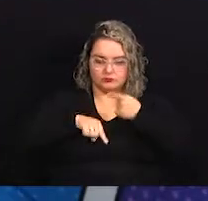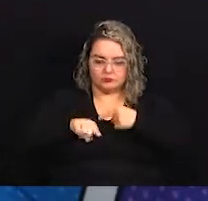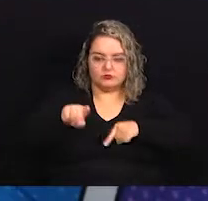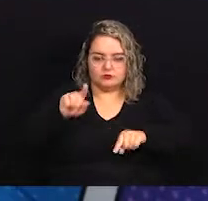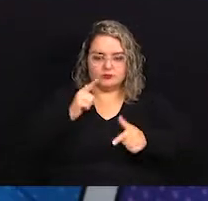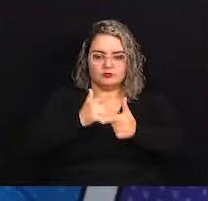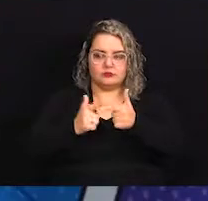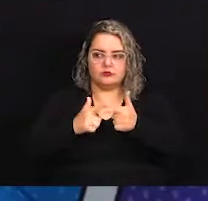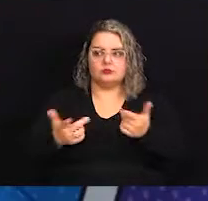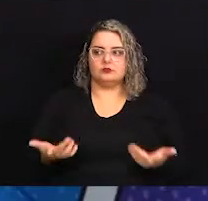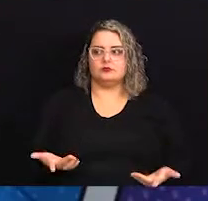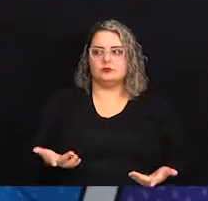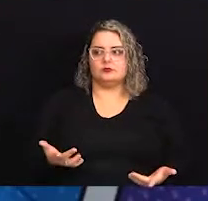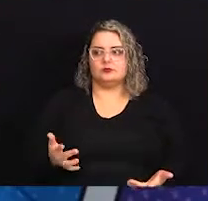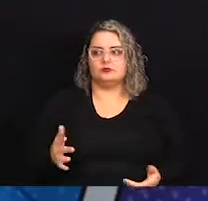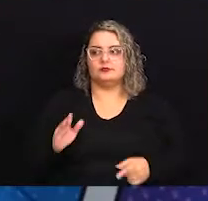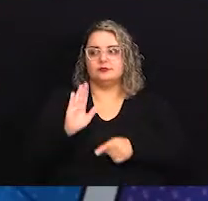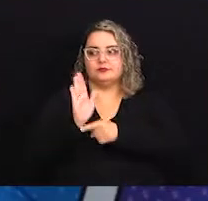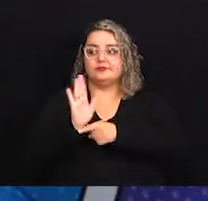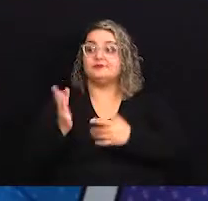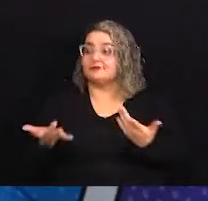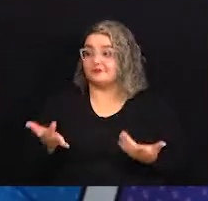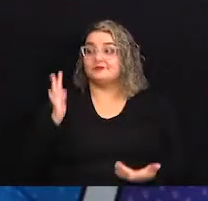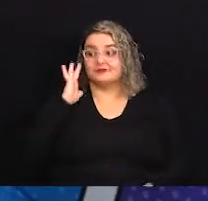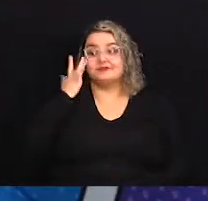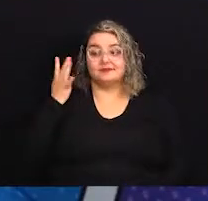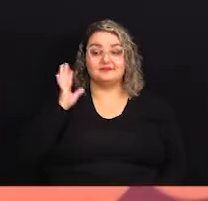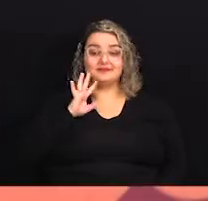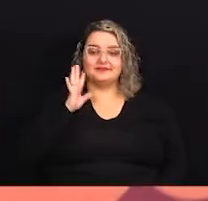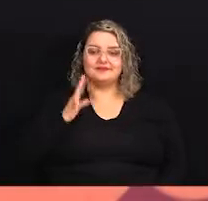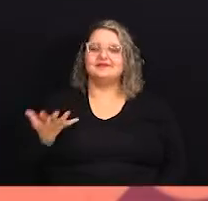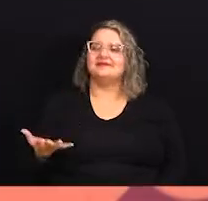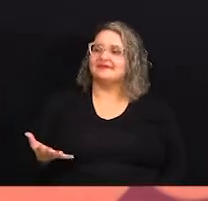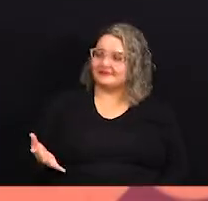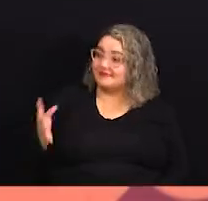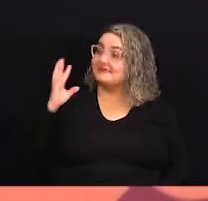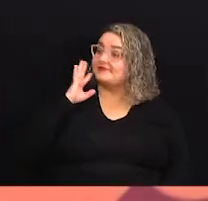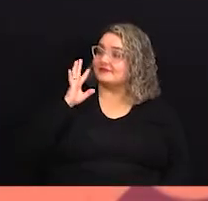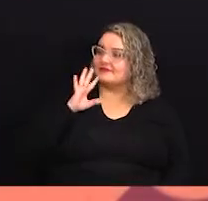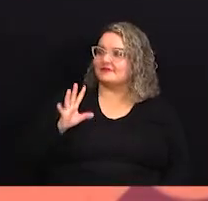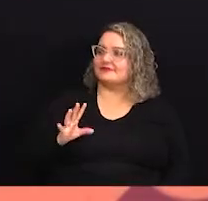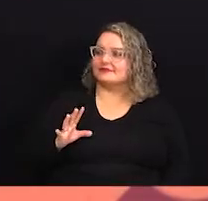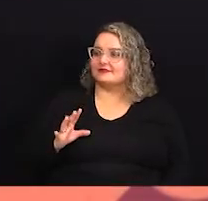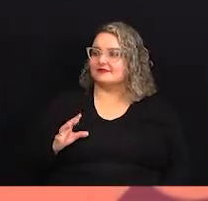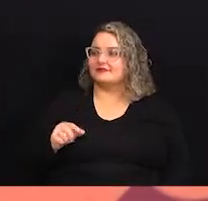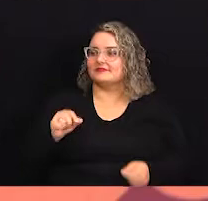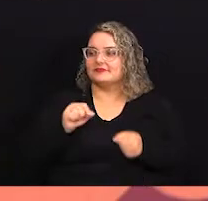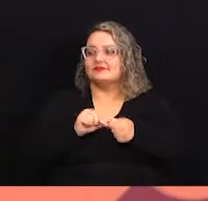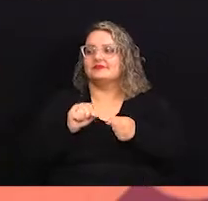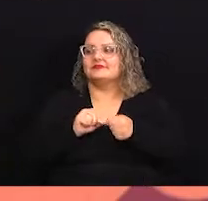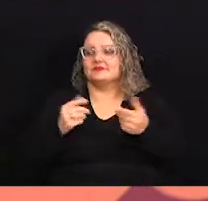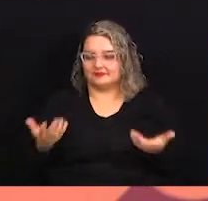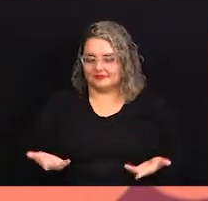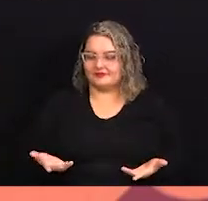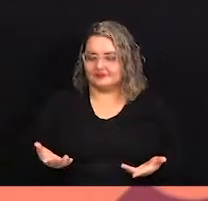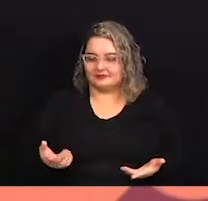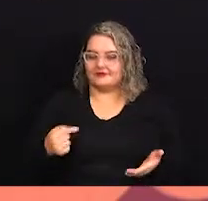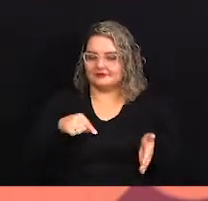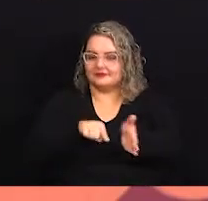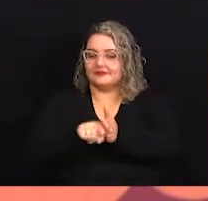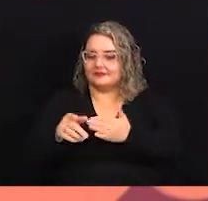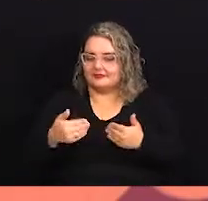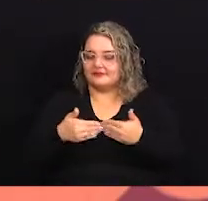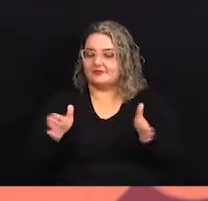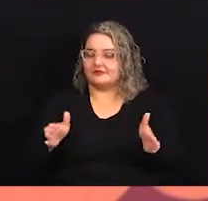a questão. Mas um filme, acho que pode ser, acho bem interessante. Bem legal. Olha, a gente vai fazer uma porta agora, a gente vai abrir